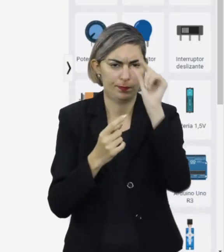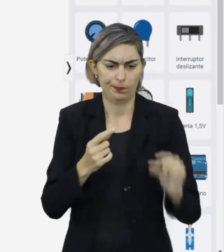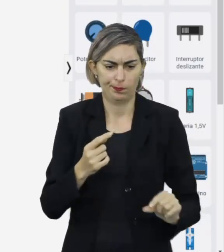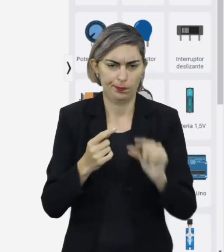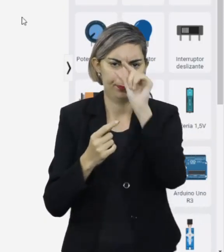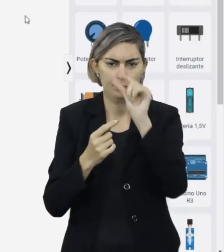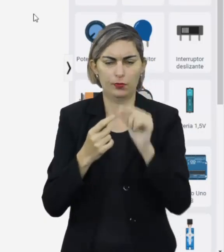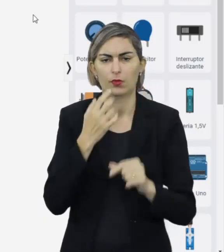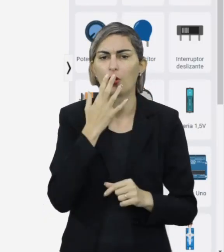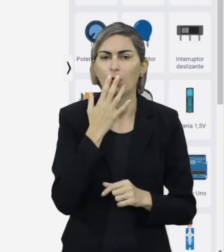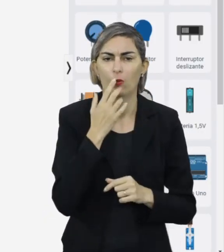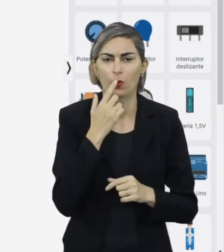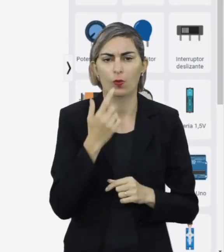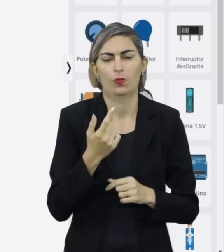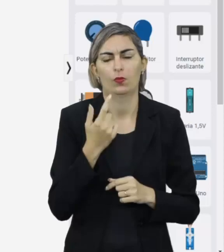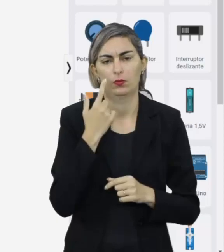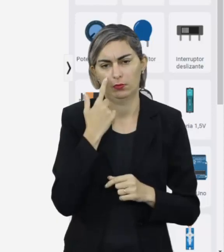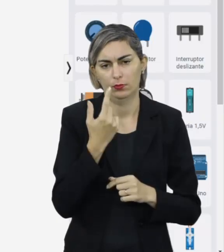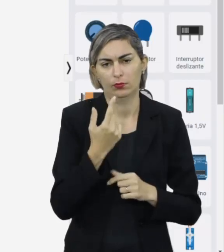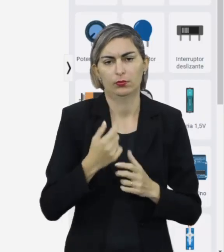o nosso terra no outro